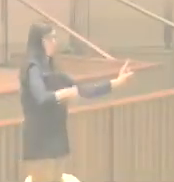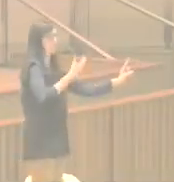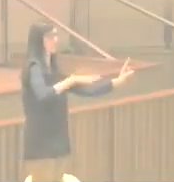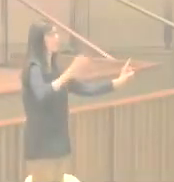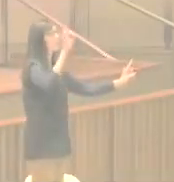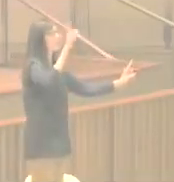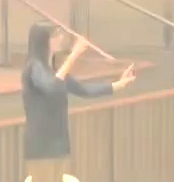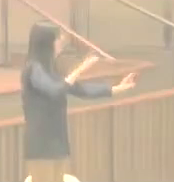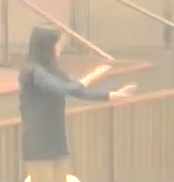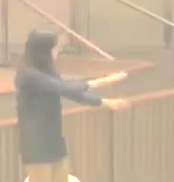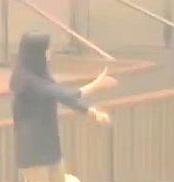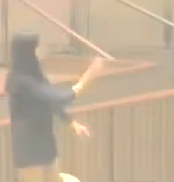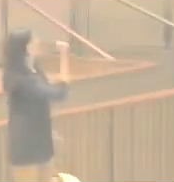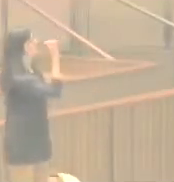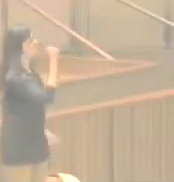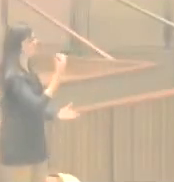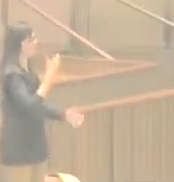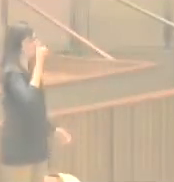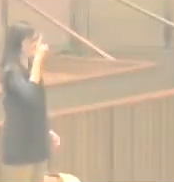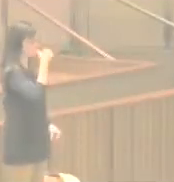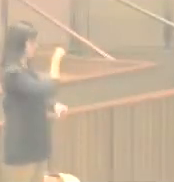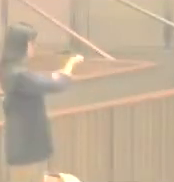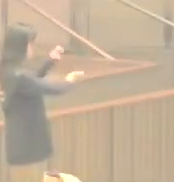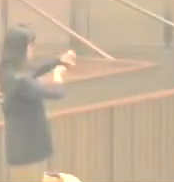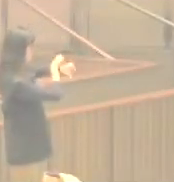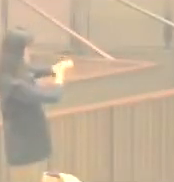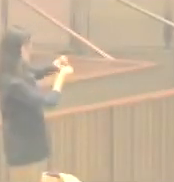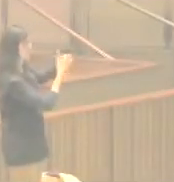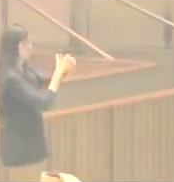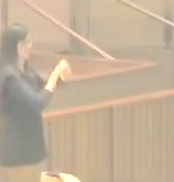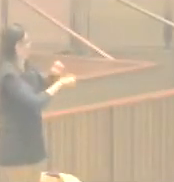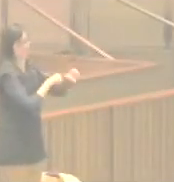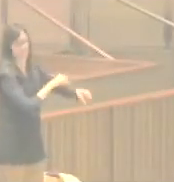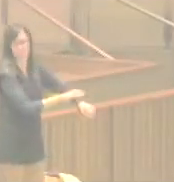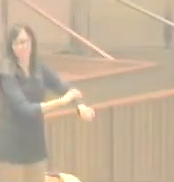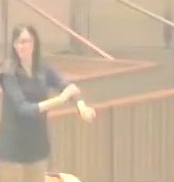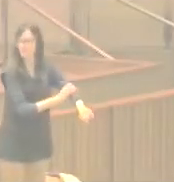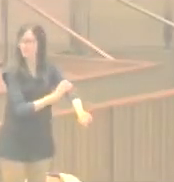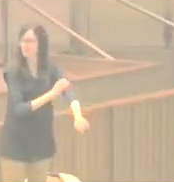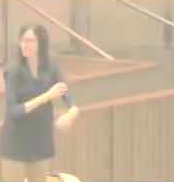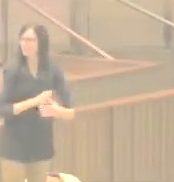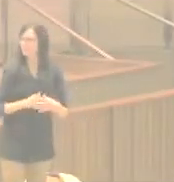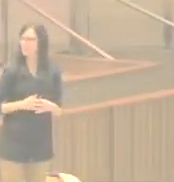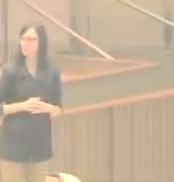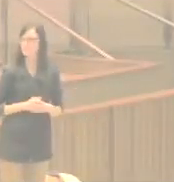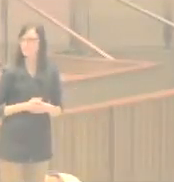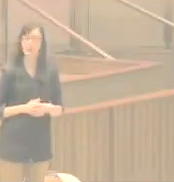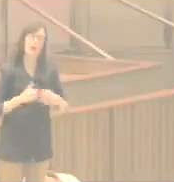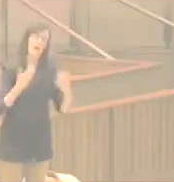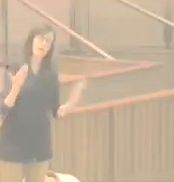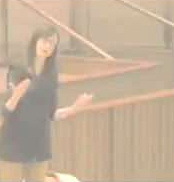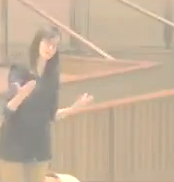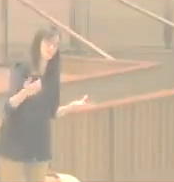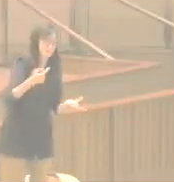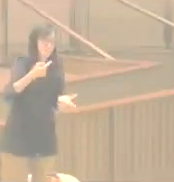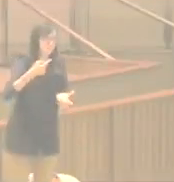você, viu, filho? Ele quer restaurar você. E aí vem um compromisso.